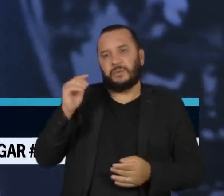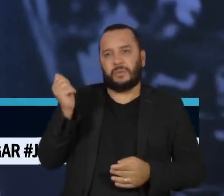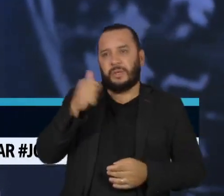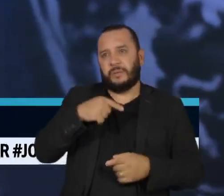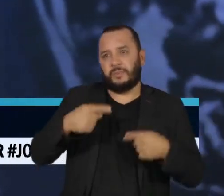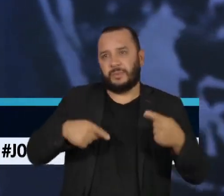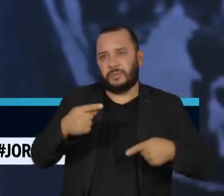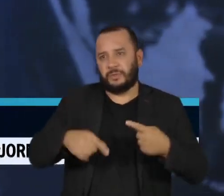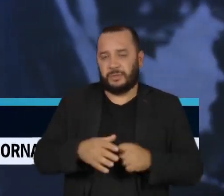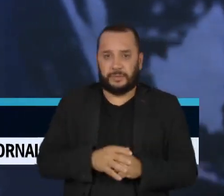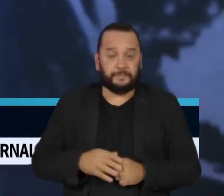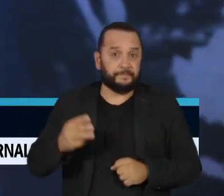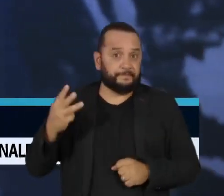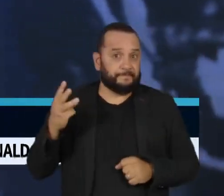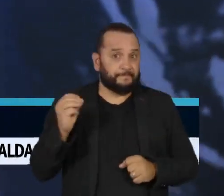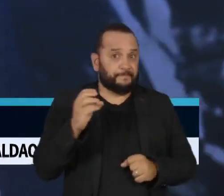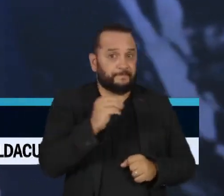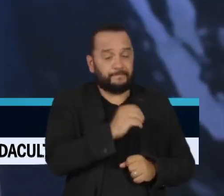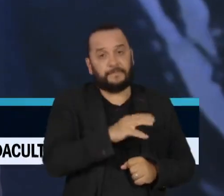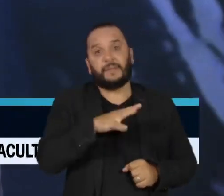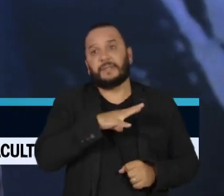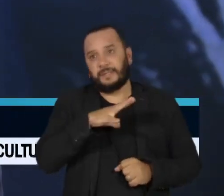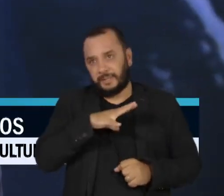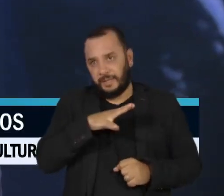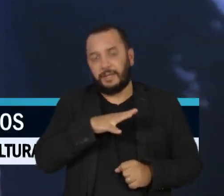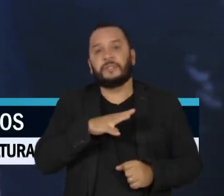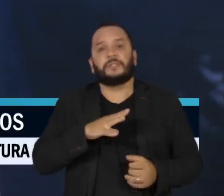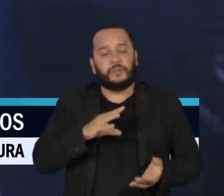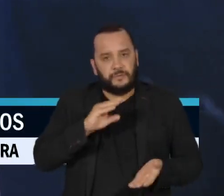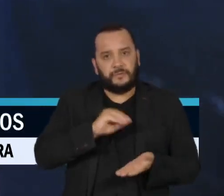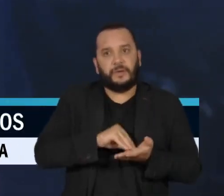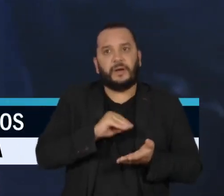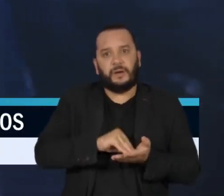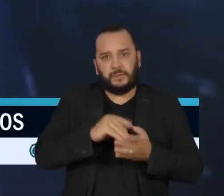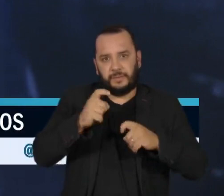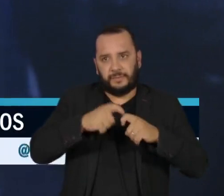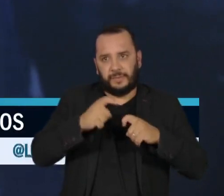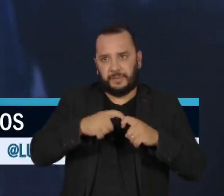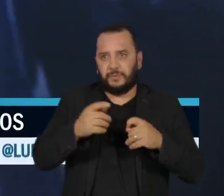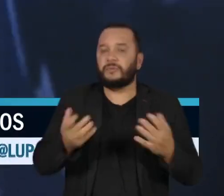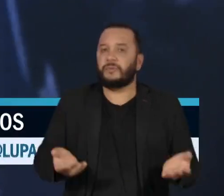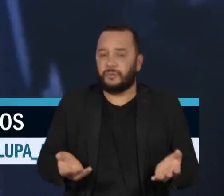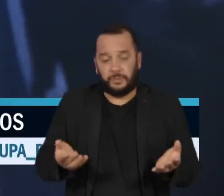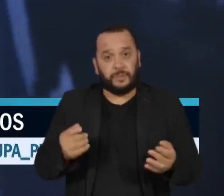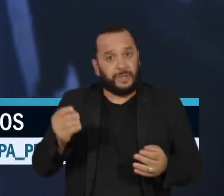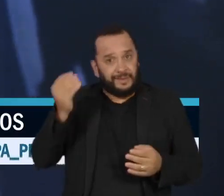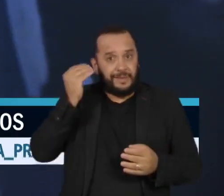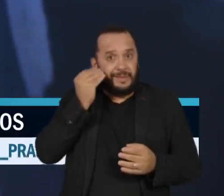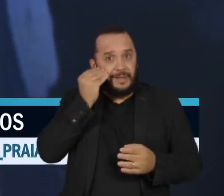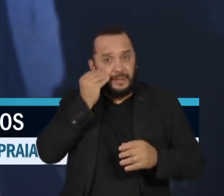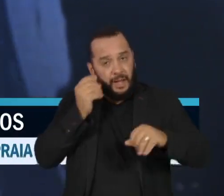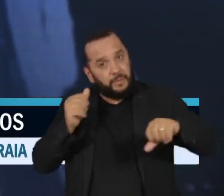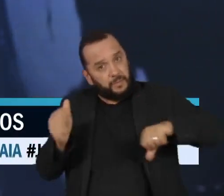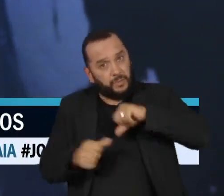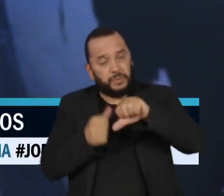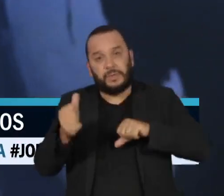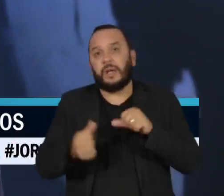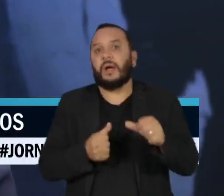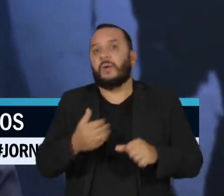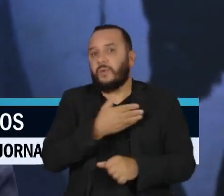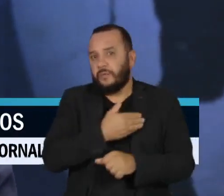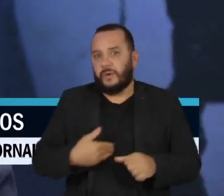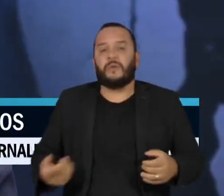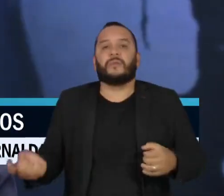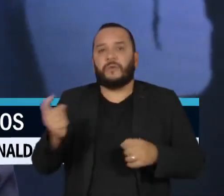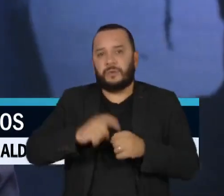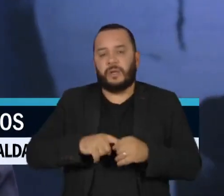cerca de 300 cidades sofrem com a falta de médicos para tentar reverter a situação o governo deve retomar o programa Mais